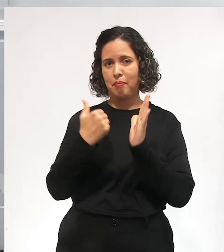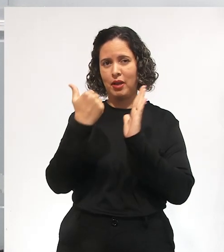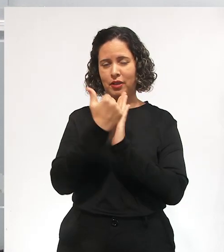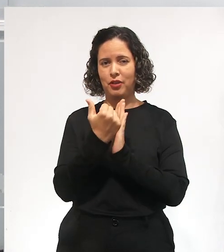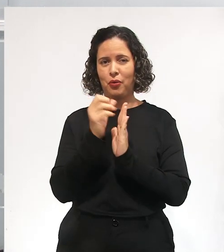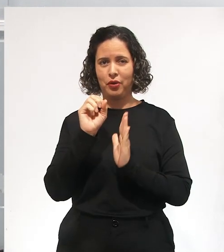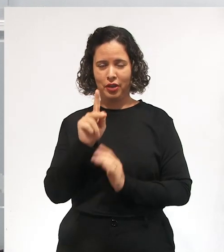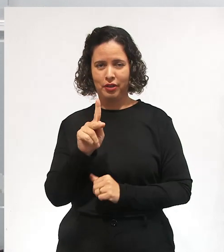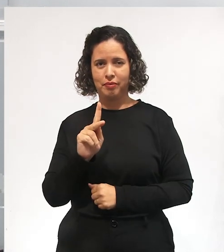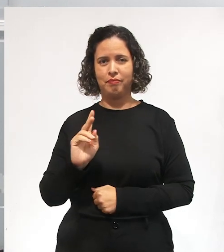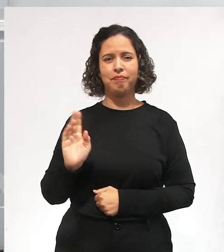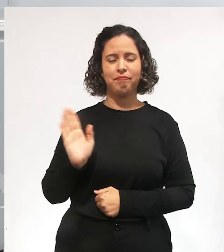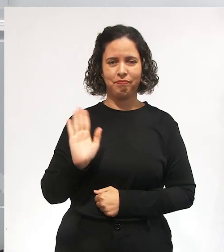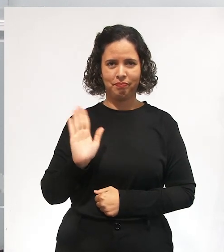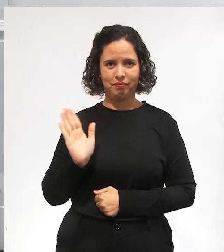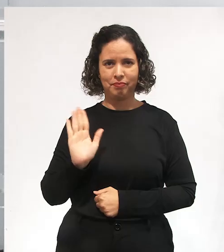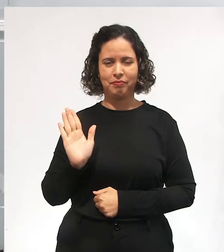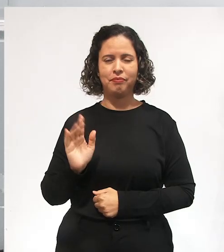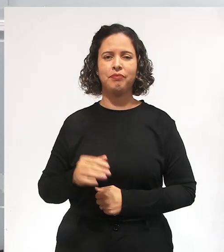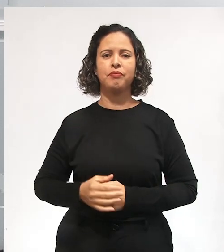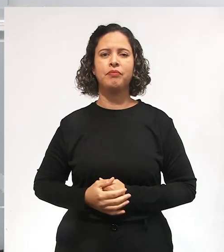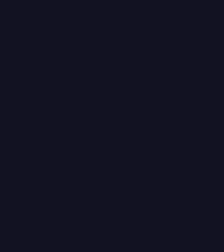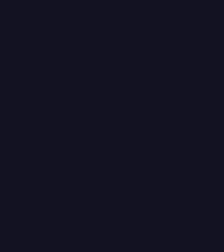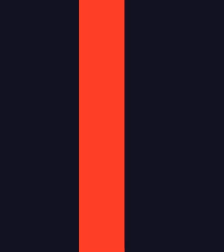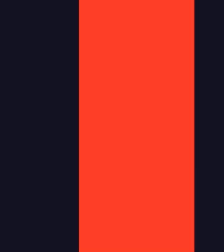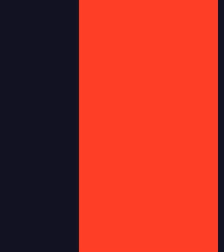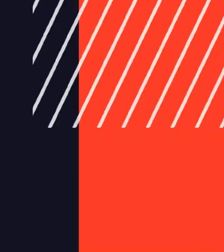espero na próxima aula, tá bom? Tchau, tchau!